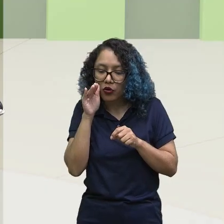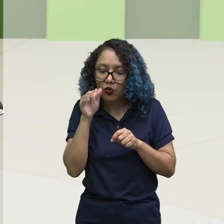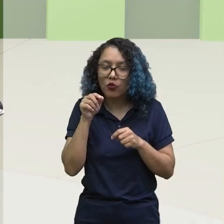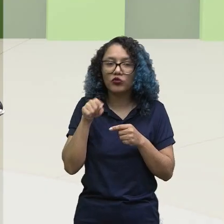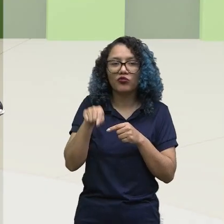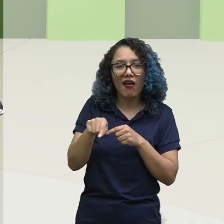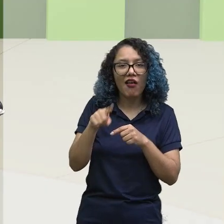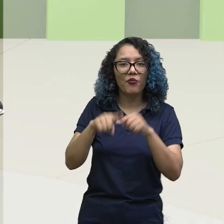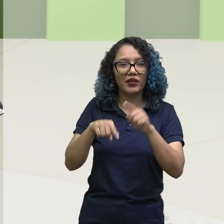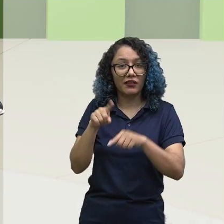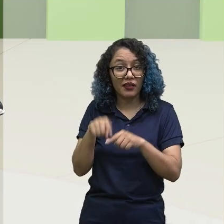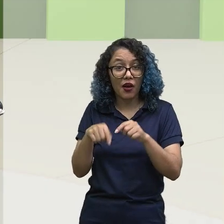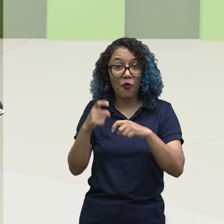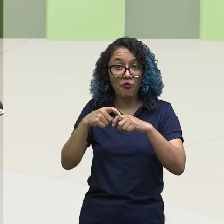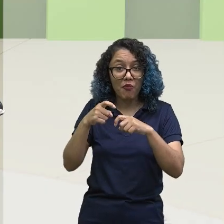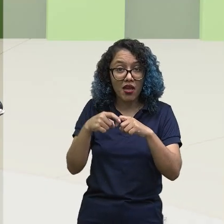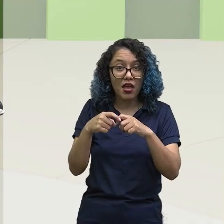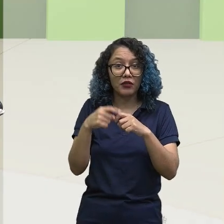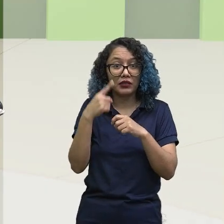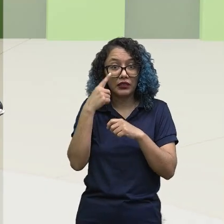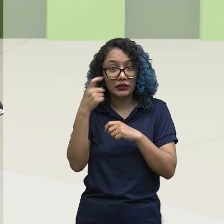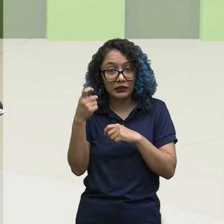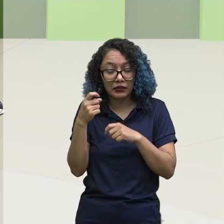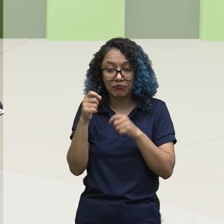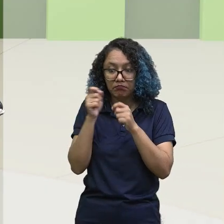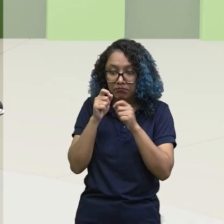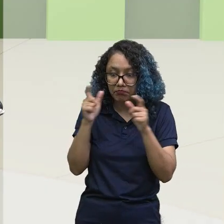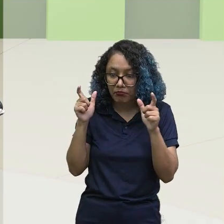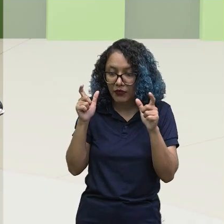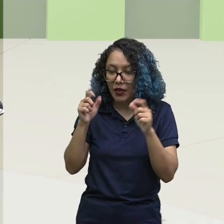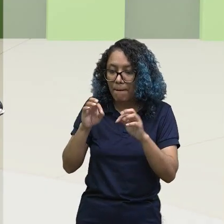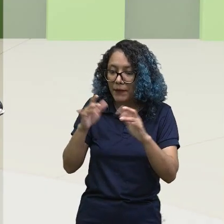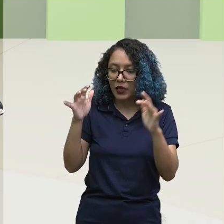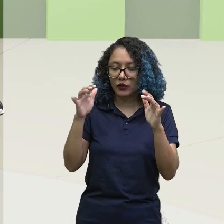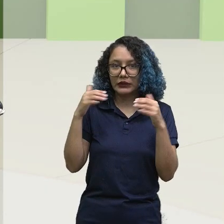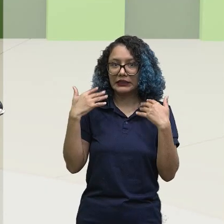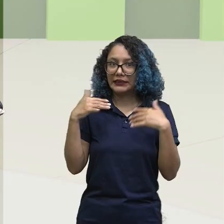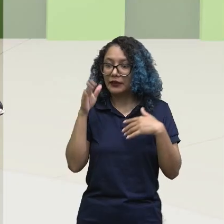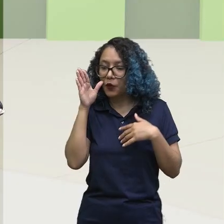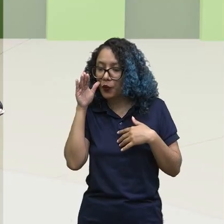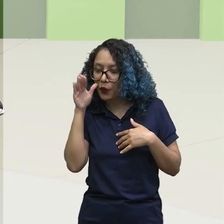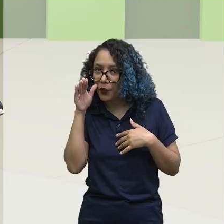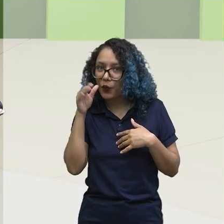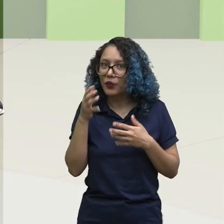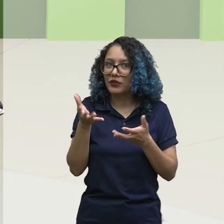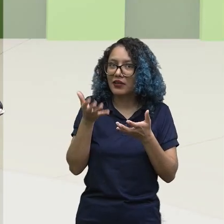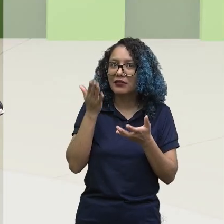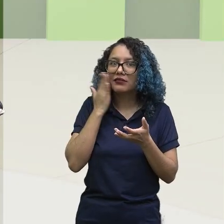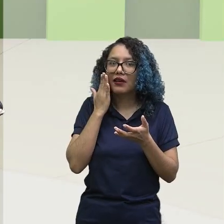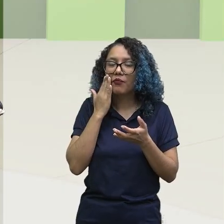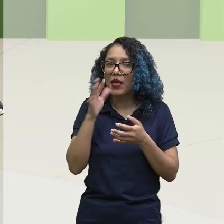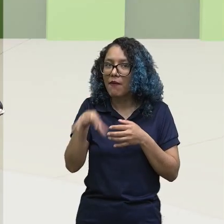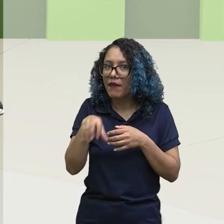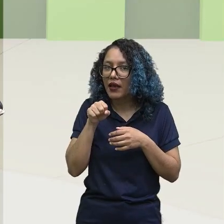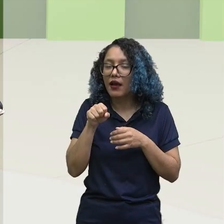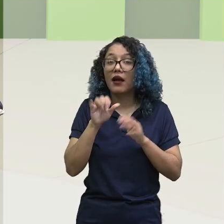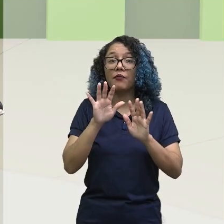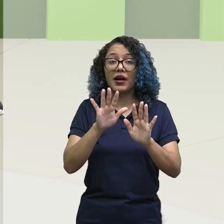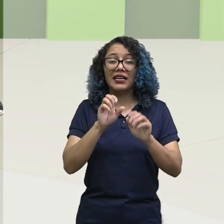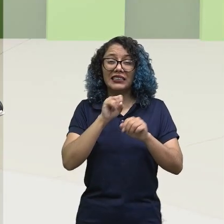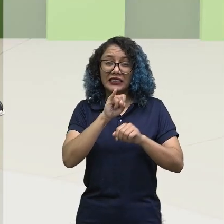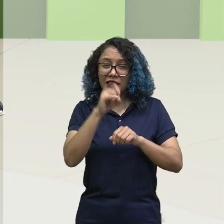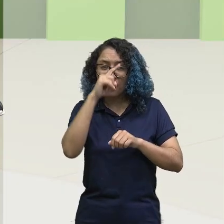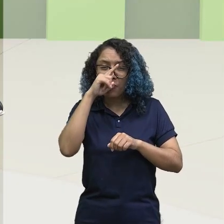né? Interessante, abriu os olhos, principalmente quando brilhou, tá bom? Mas, professor, se isso é